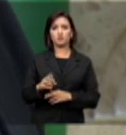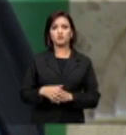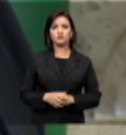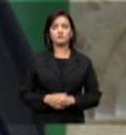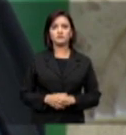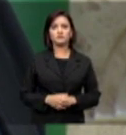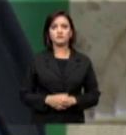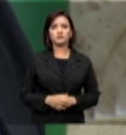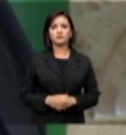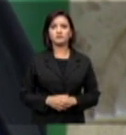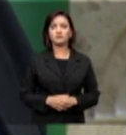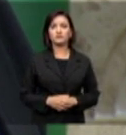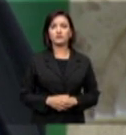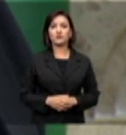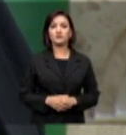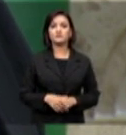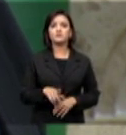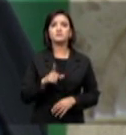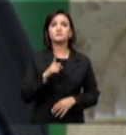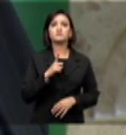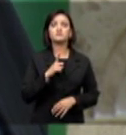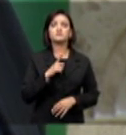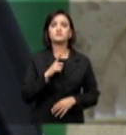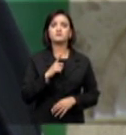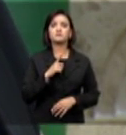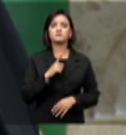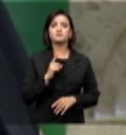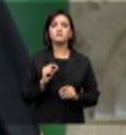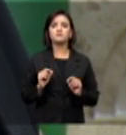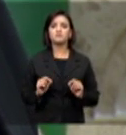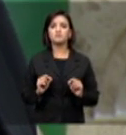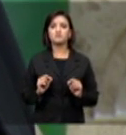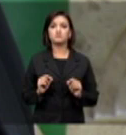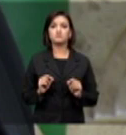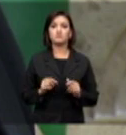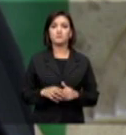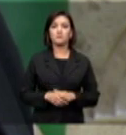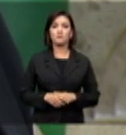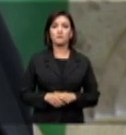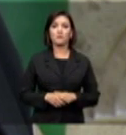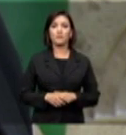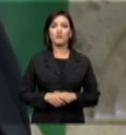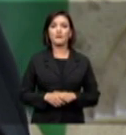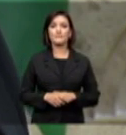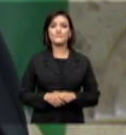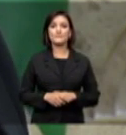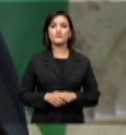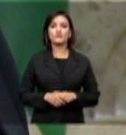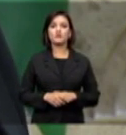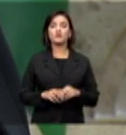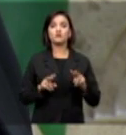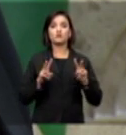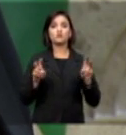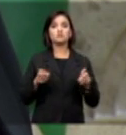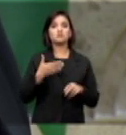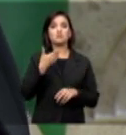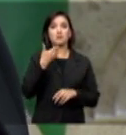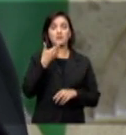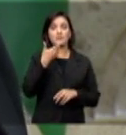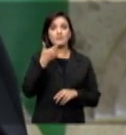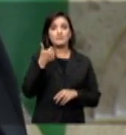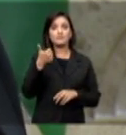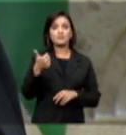levam às seguintes considerações no que diz respeito ao aprimoramento,